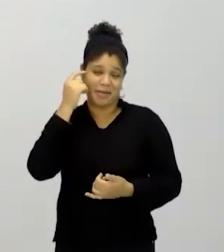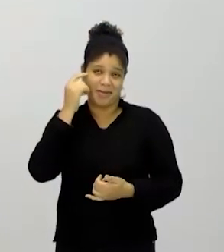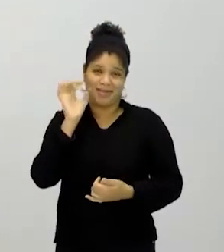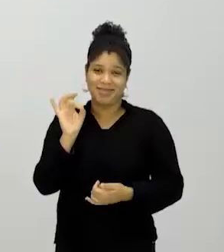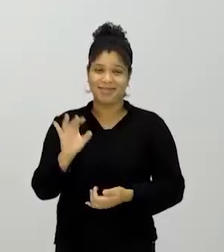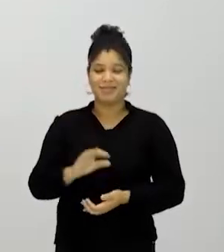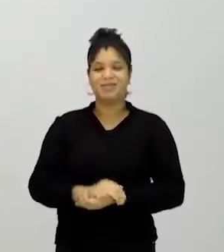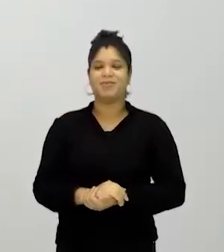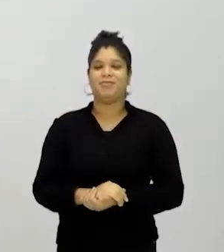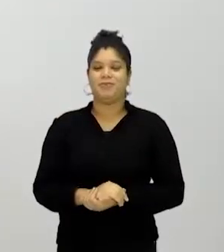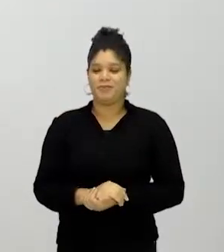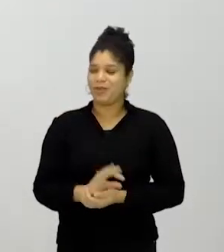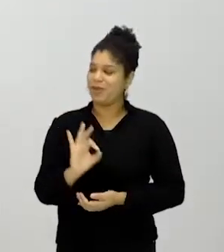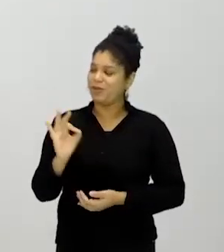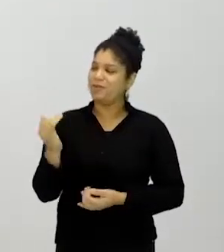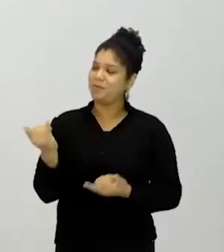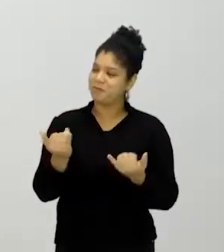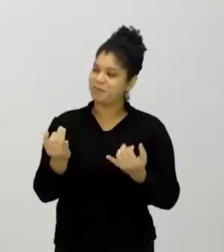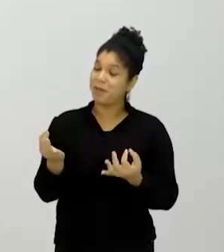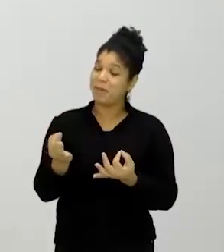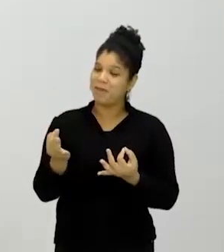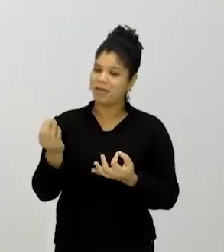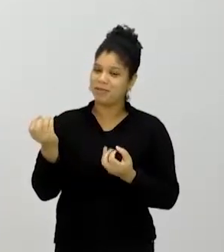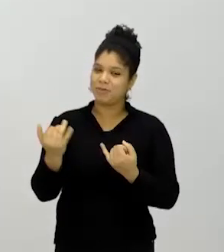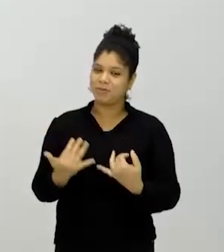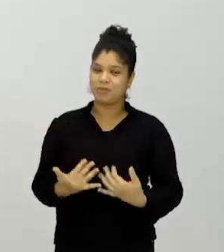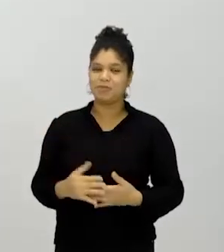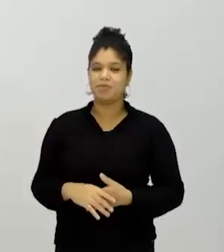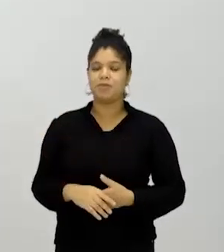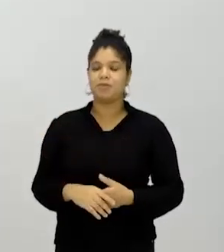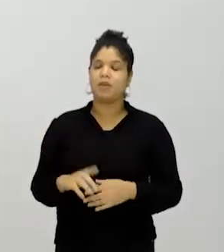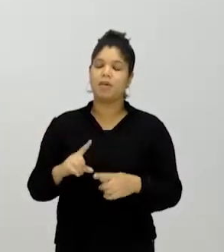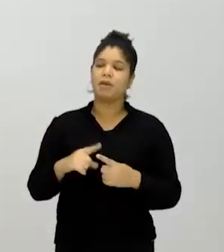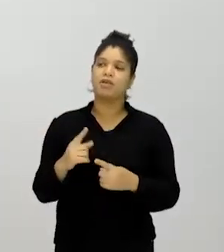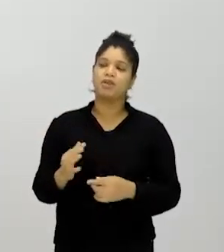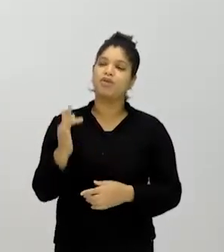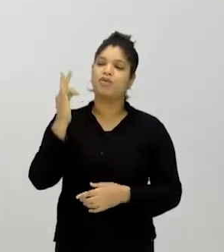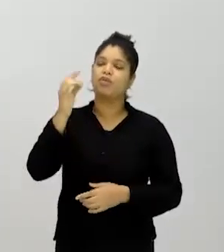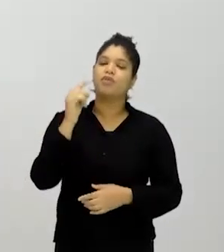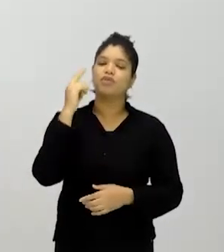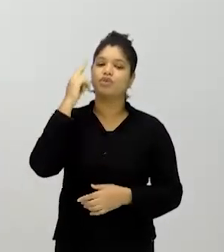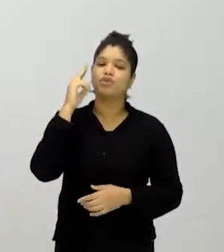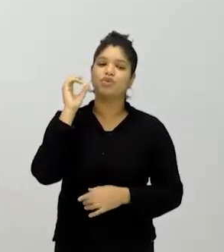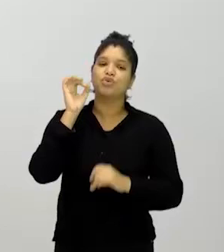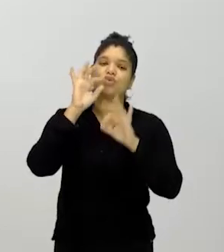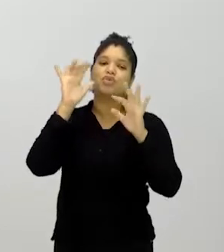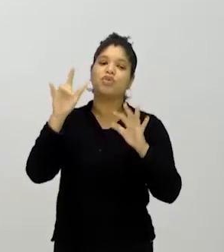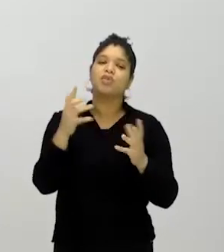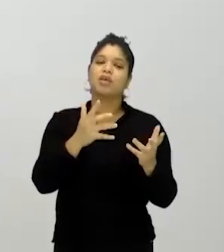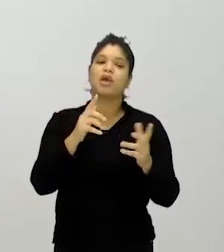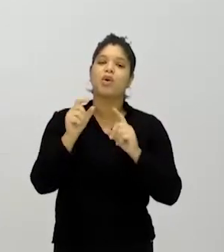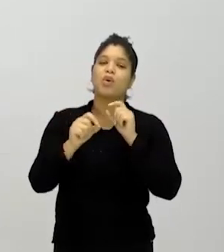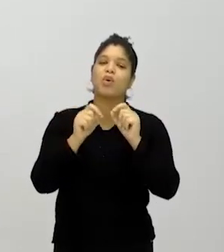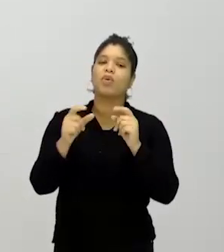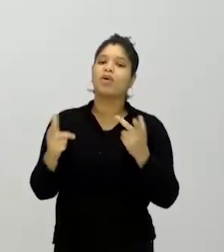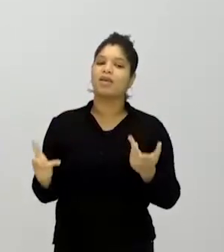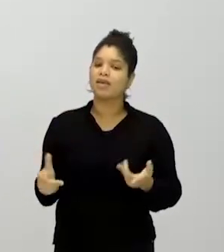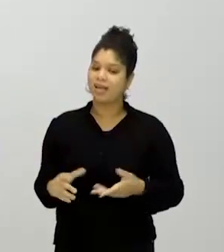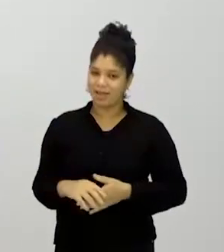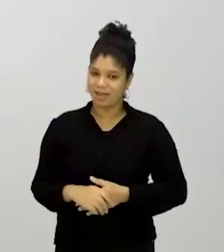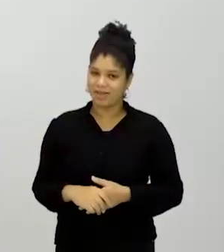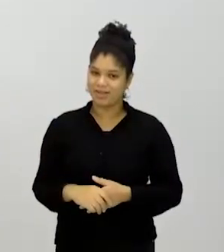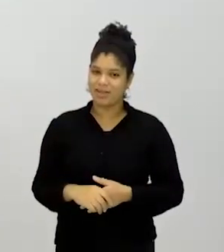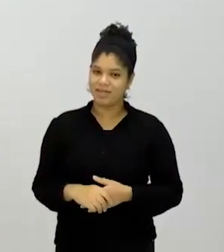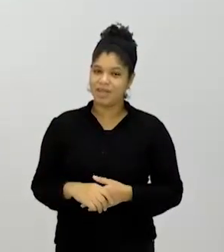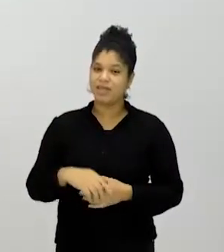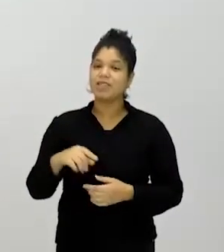Perfeito. E pensando agora no futuro, Xavier, quais sonhos aí você ainda cultiva? O que você tem de perspectiva?